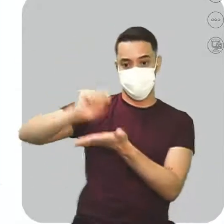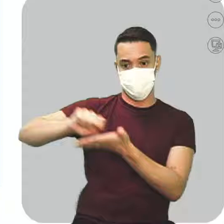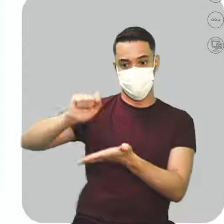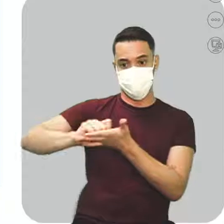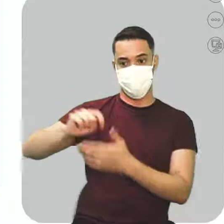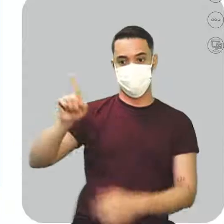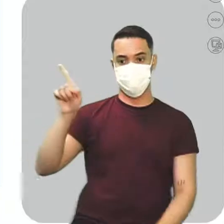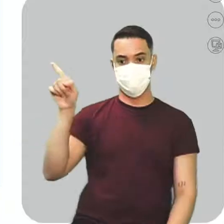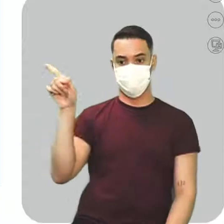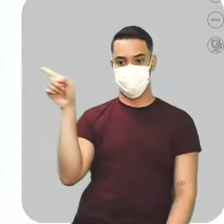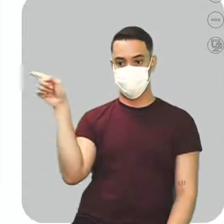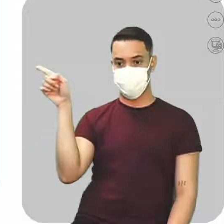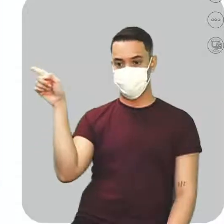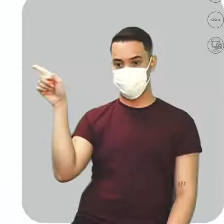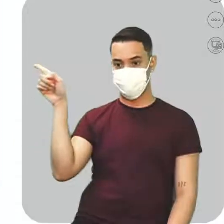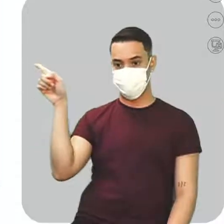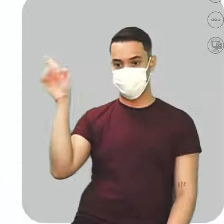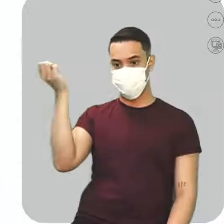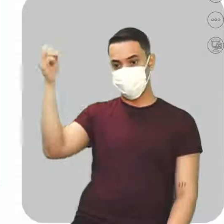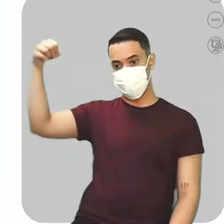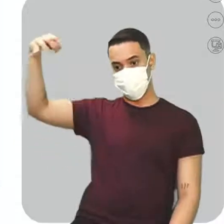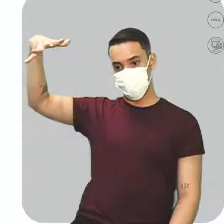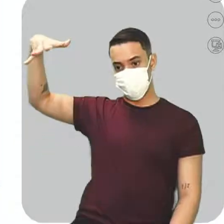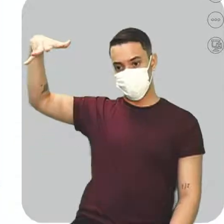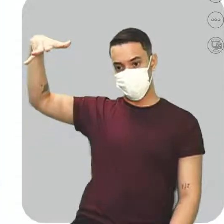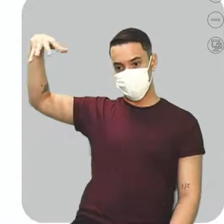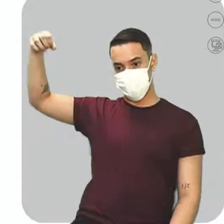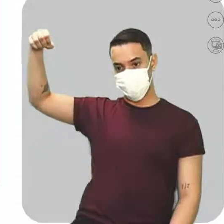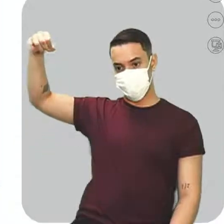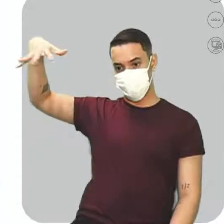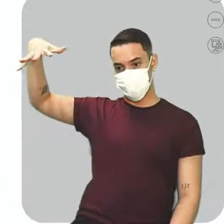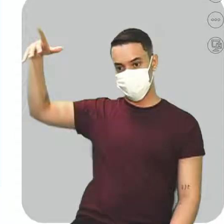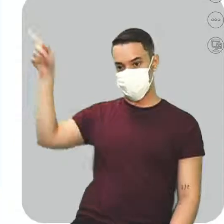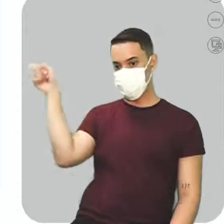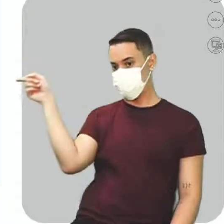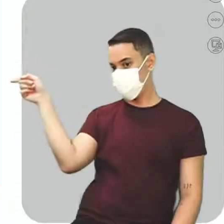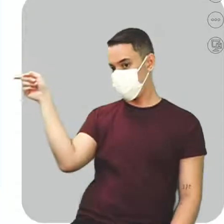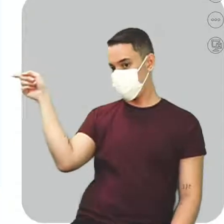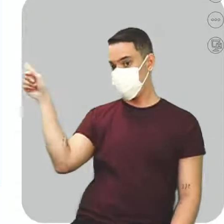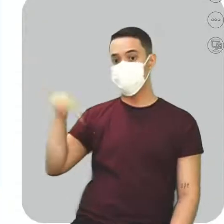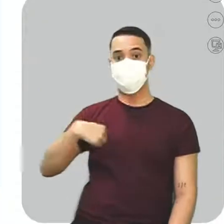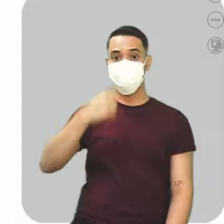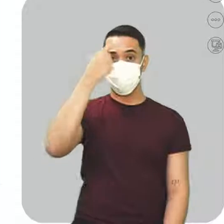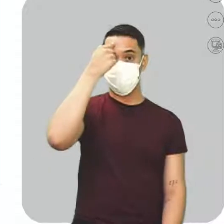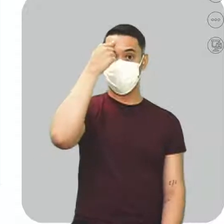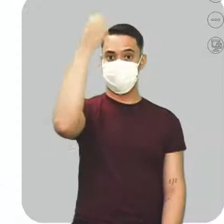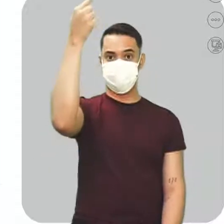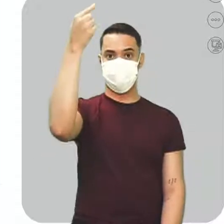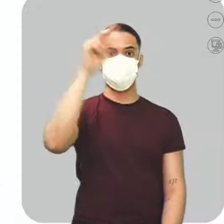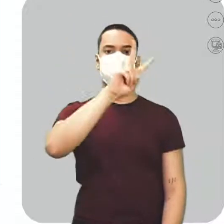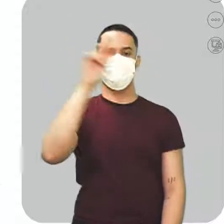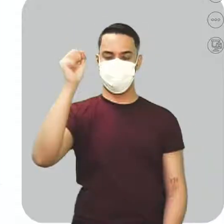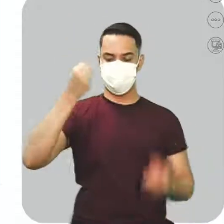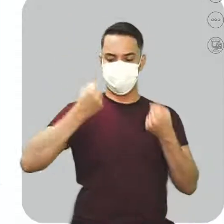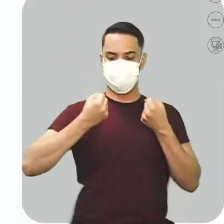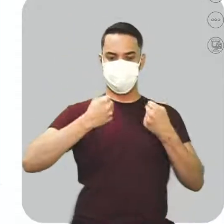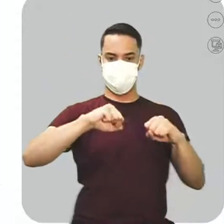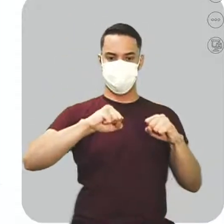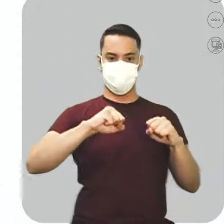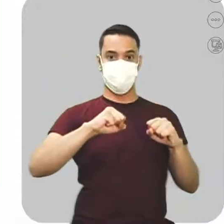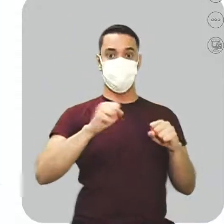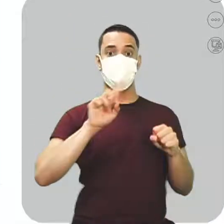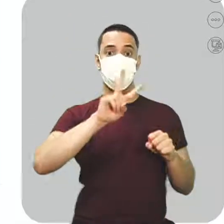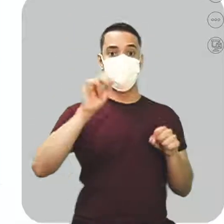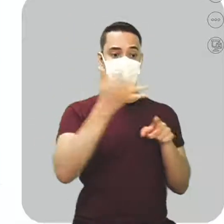está aí, amadinho, com a lâmpadazinha aí que tem a ideia dele que vai ser defendida. Vai convencer